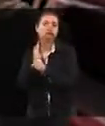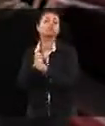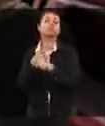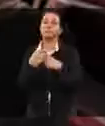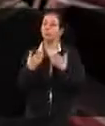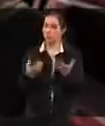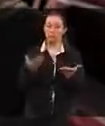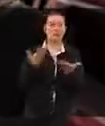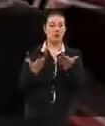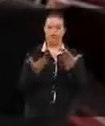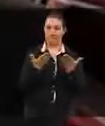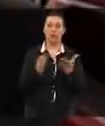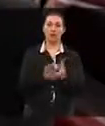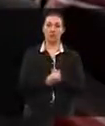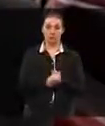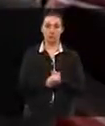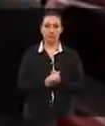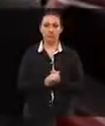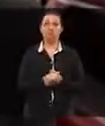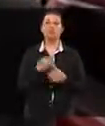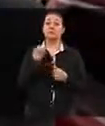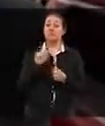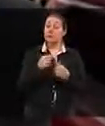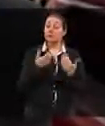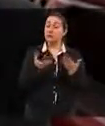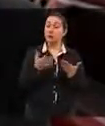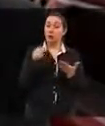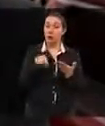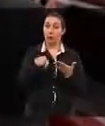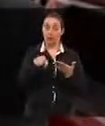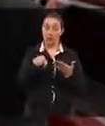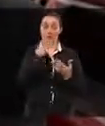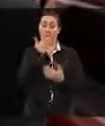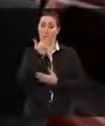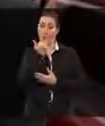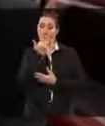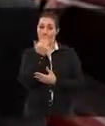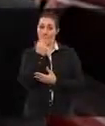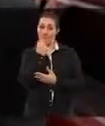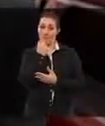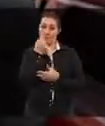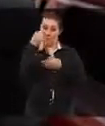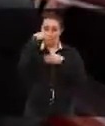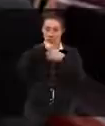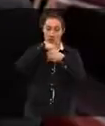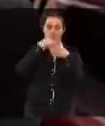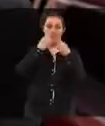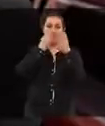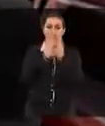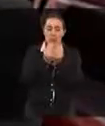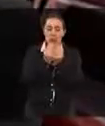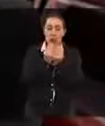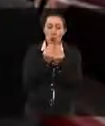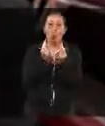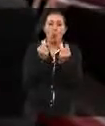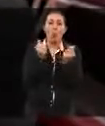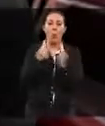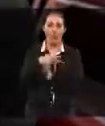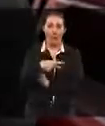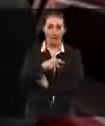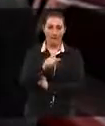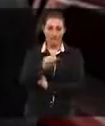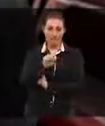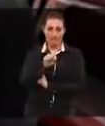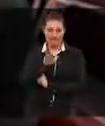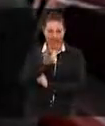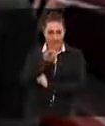um pouquinho menos, um pouquinho mais. Então, o que você tem que fazer? Esse alimento na sua boca, ele tem que liquidificar, ele tem que virar uma